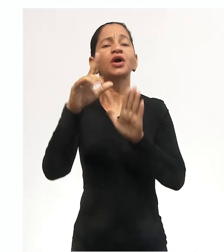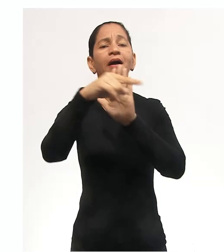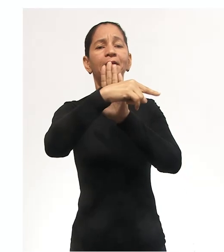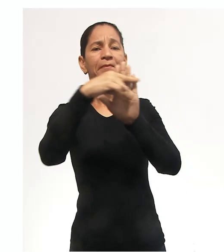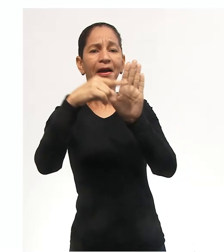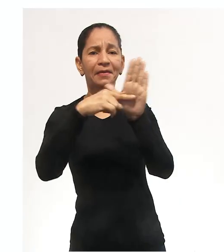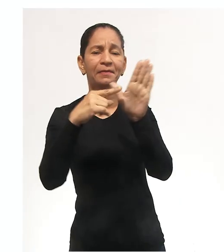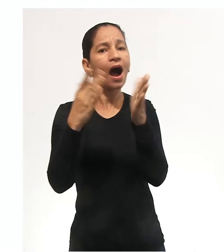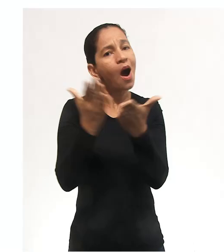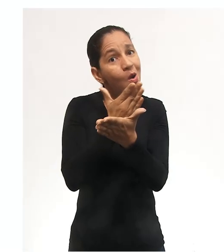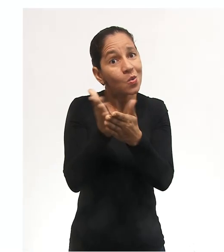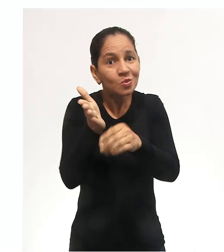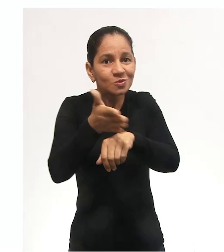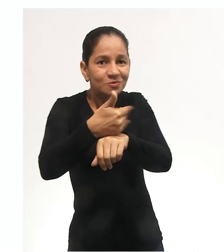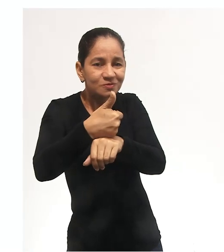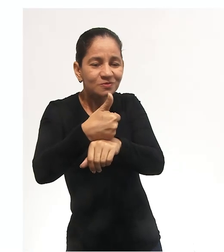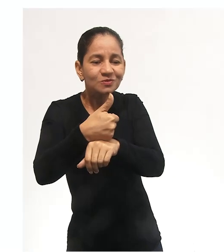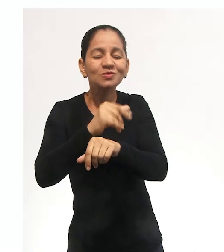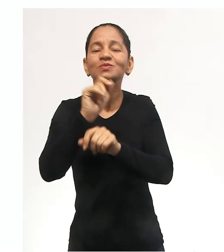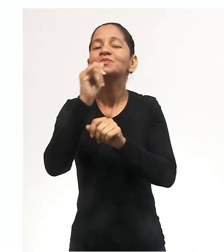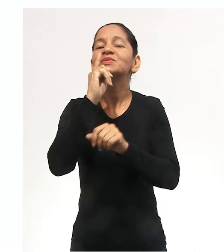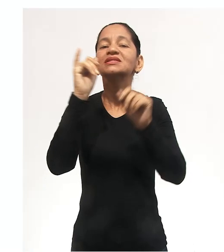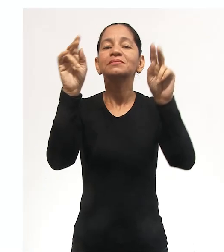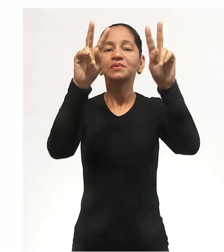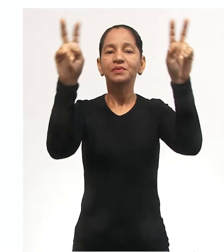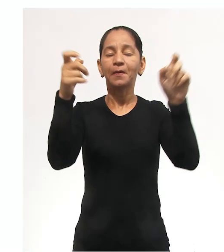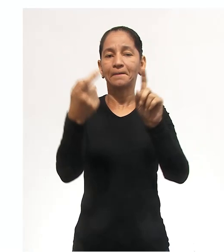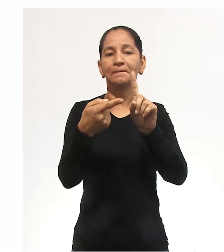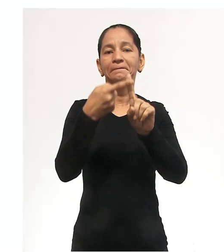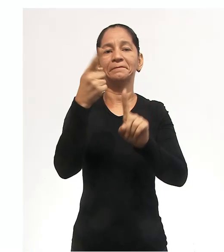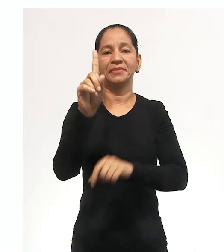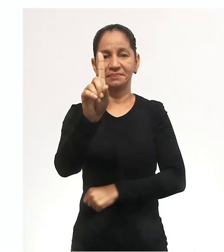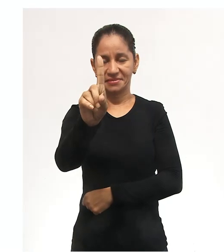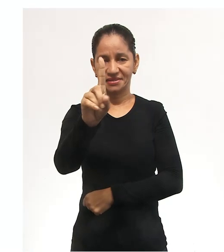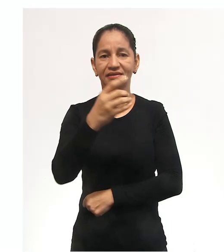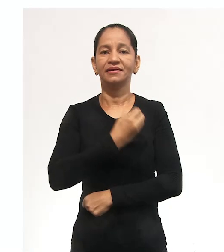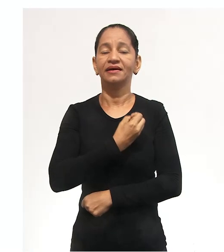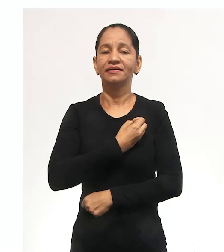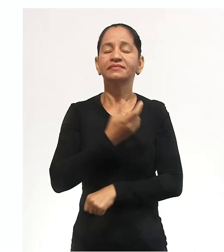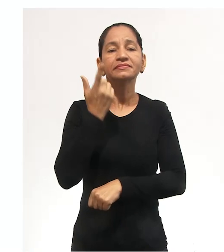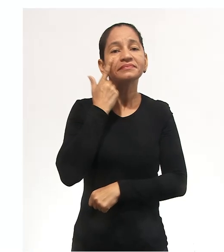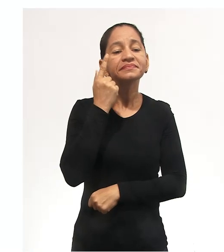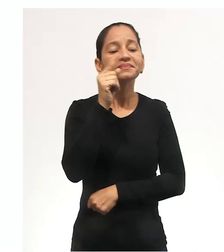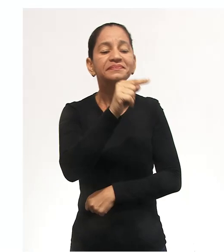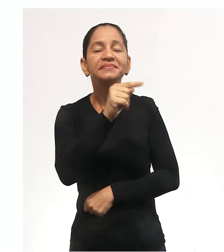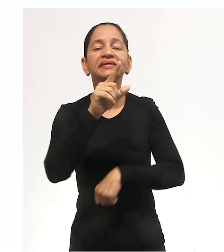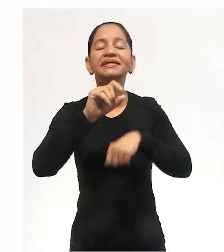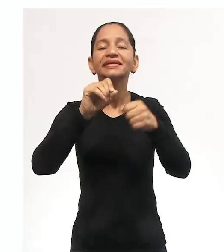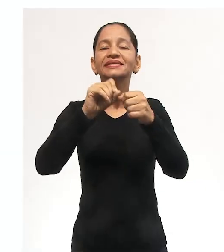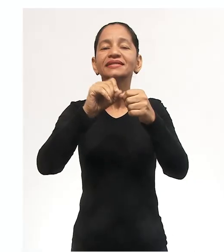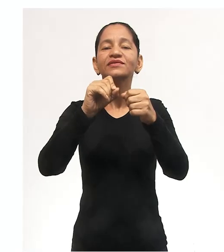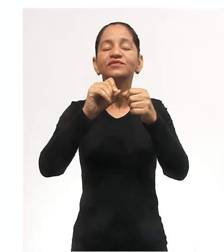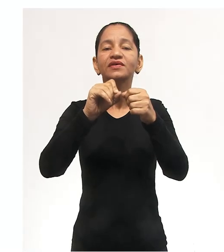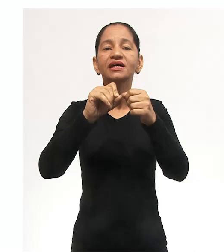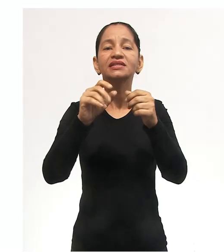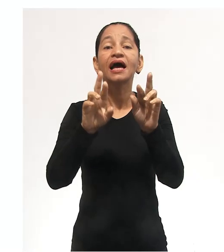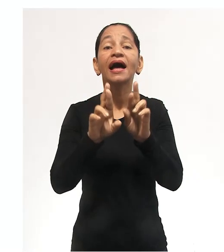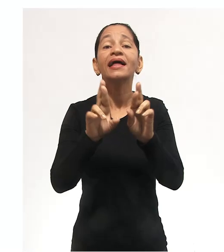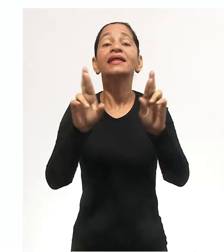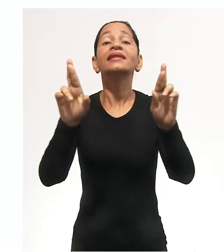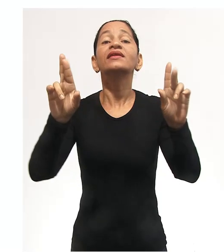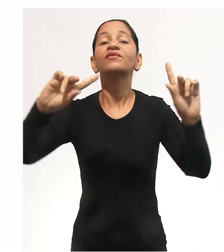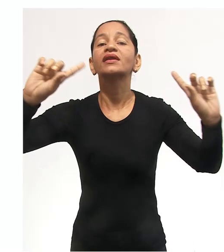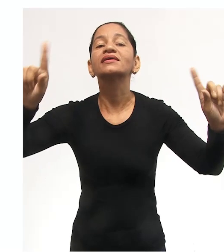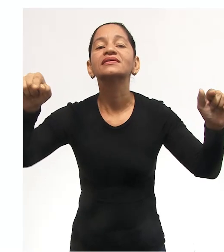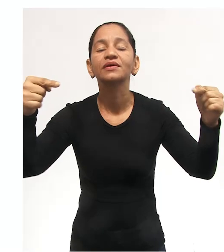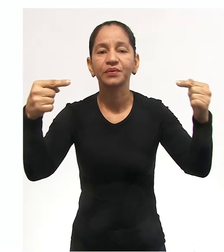antecipei um pouquinho, né? Como é que chama essa variação que eu mencionei, que é a diferença de